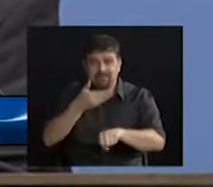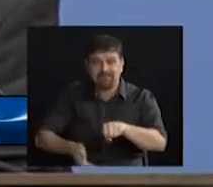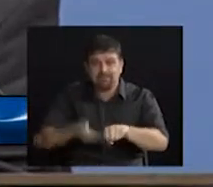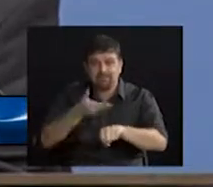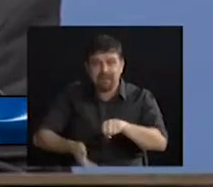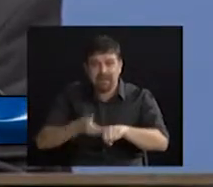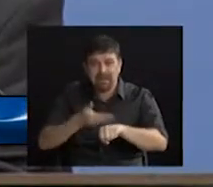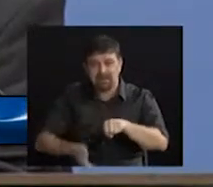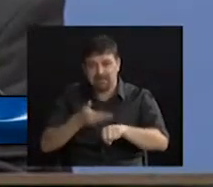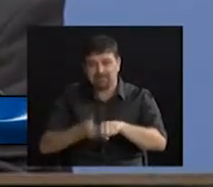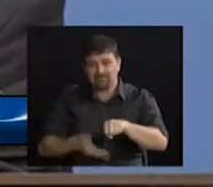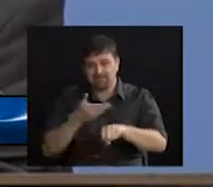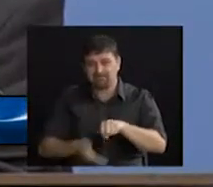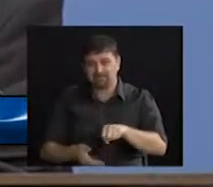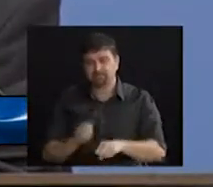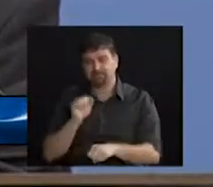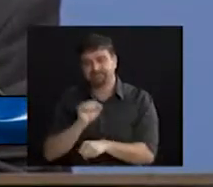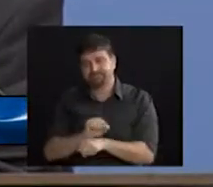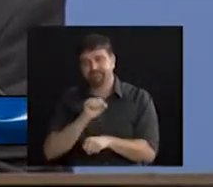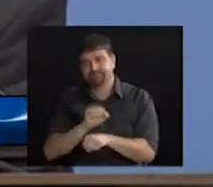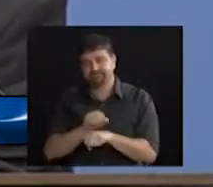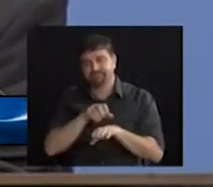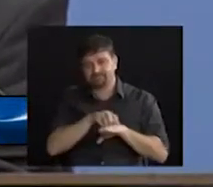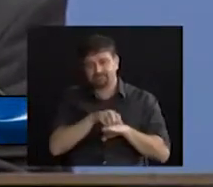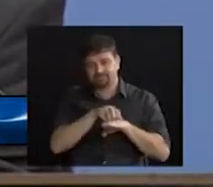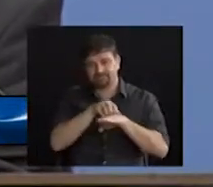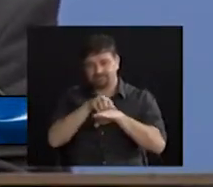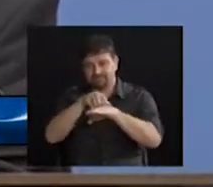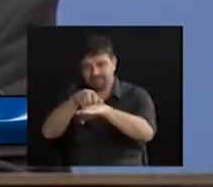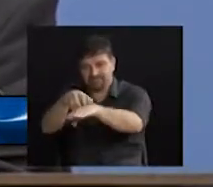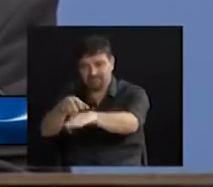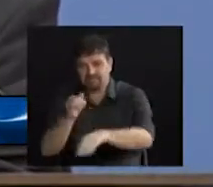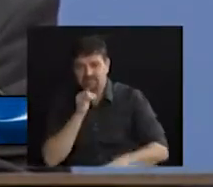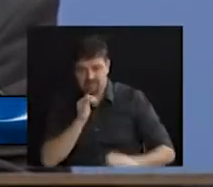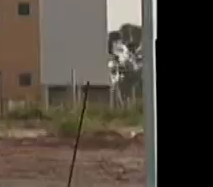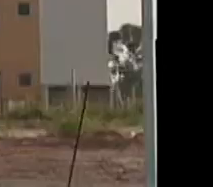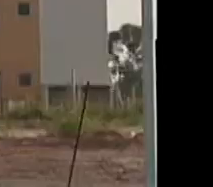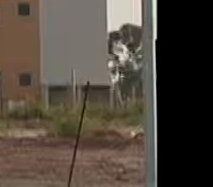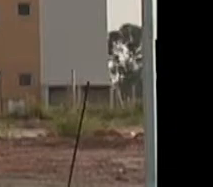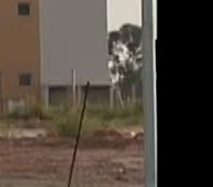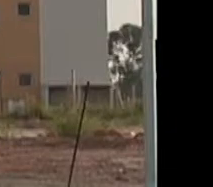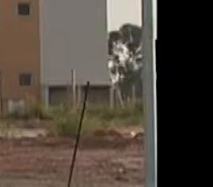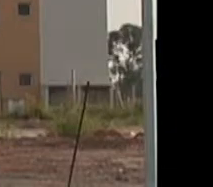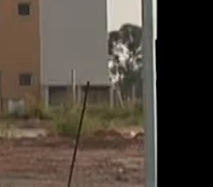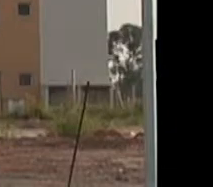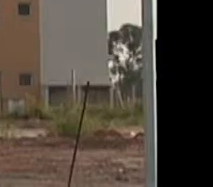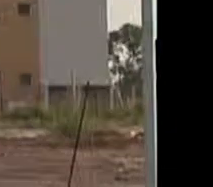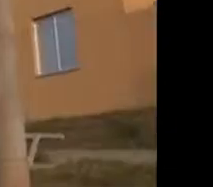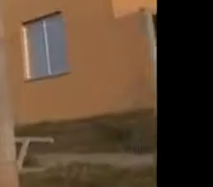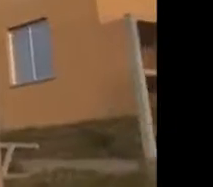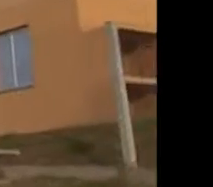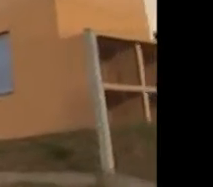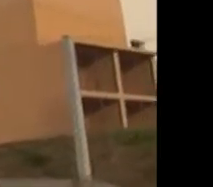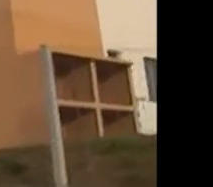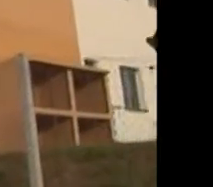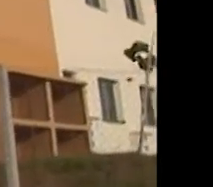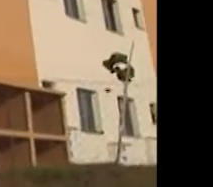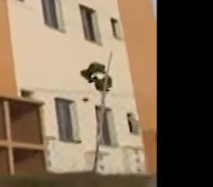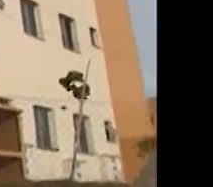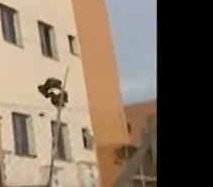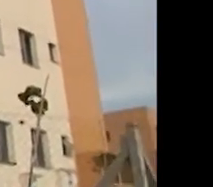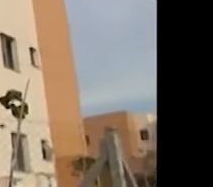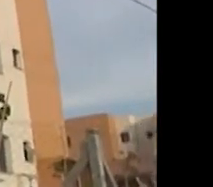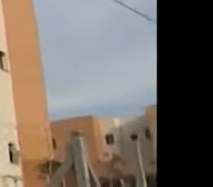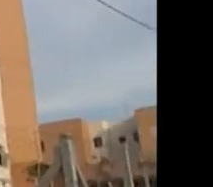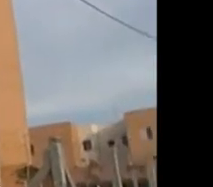se deslocando do local que elas moram para o local do trabalho. O vereador sugere que o conceito de moradia